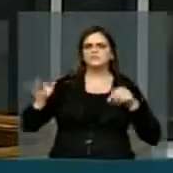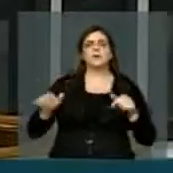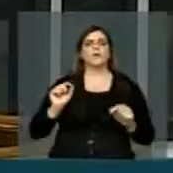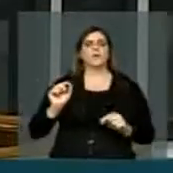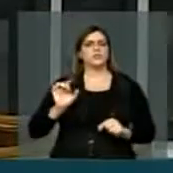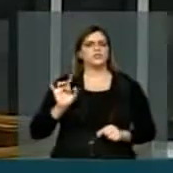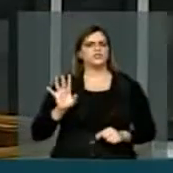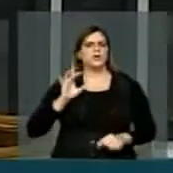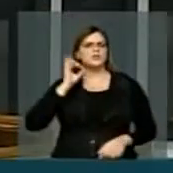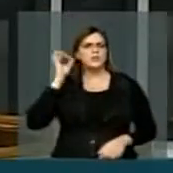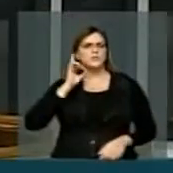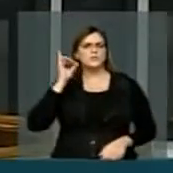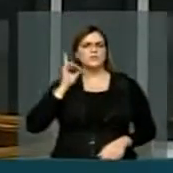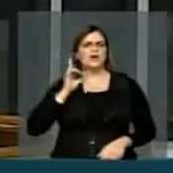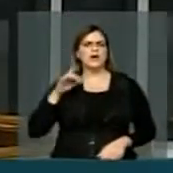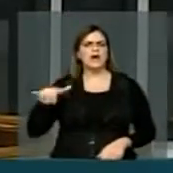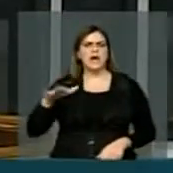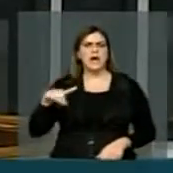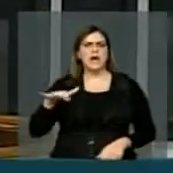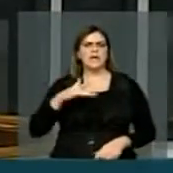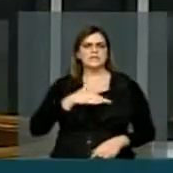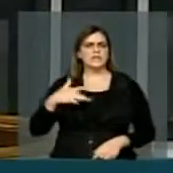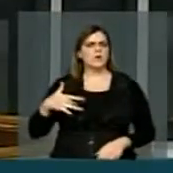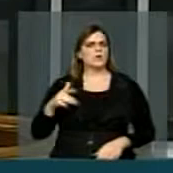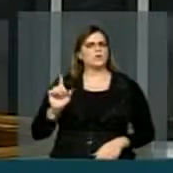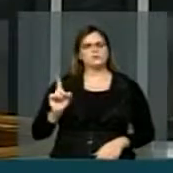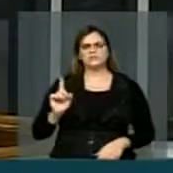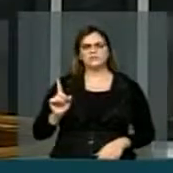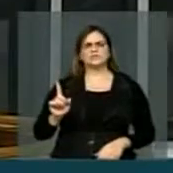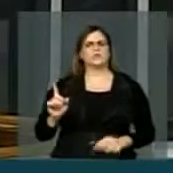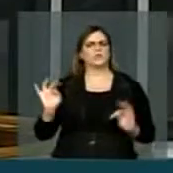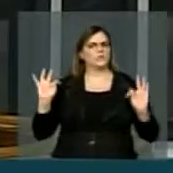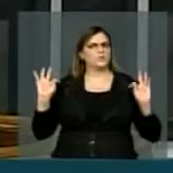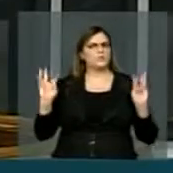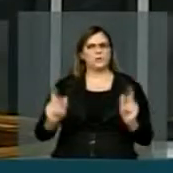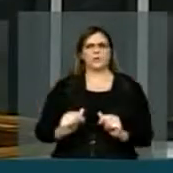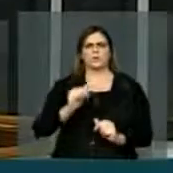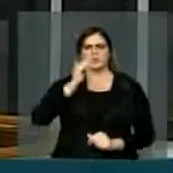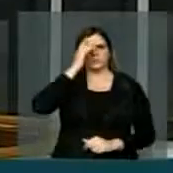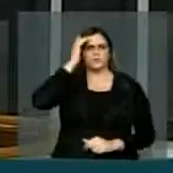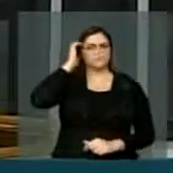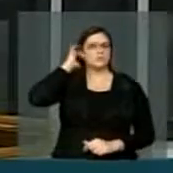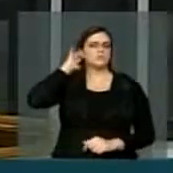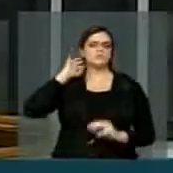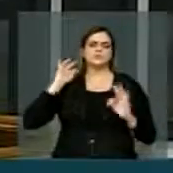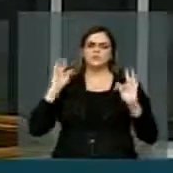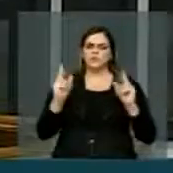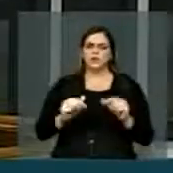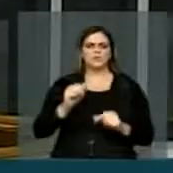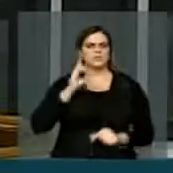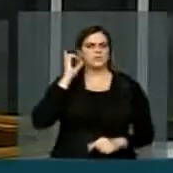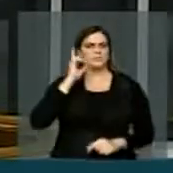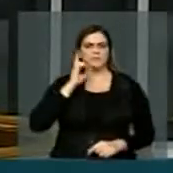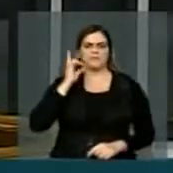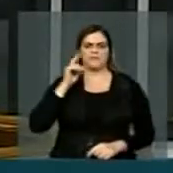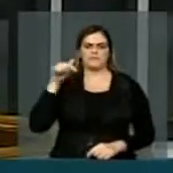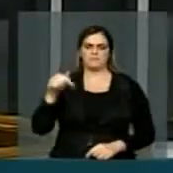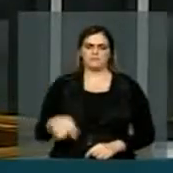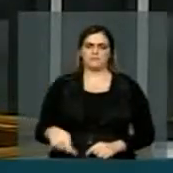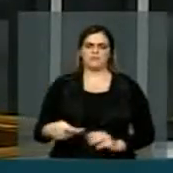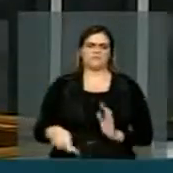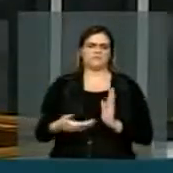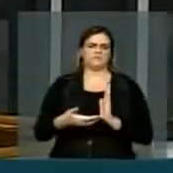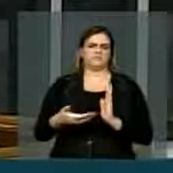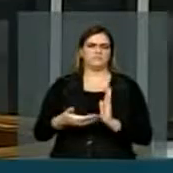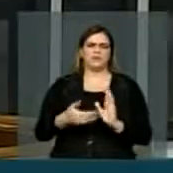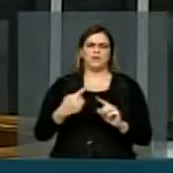os parlamentares da área de saúde, da frente parlamentar da saúde, mas todos os parlamentares dessa casa,